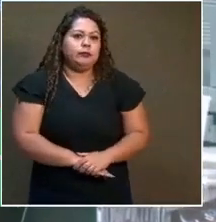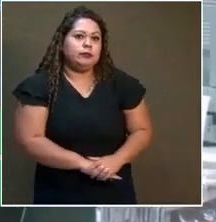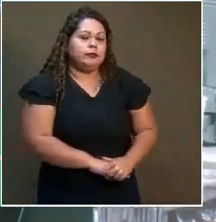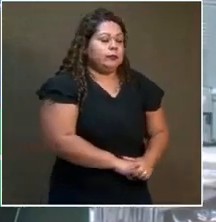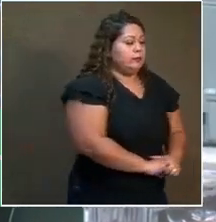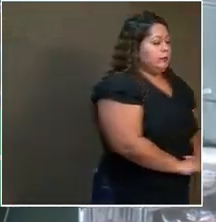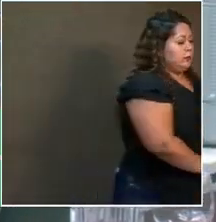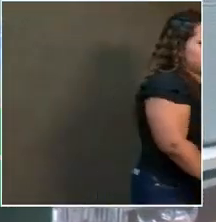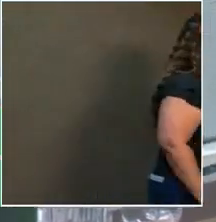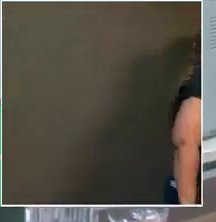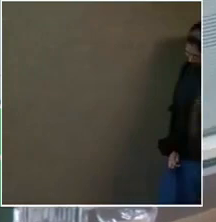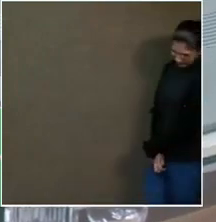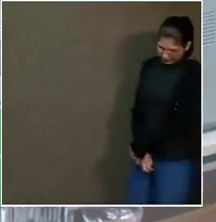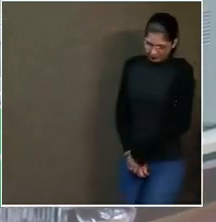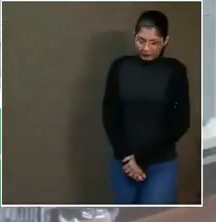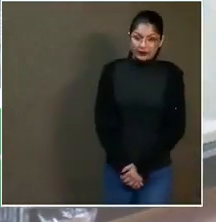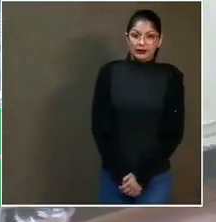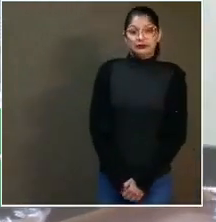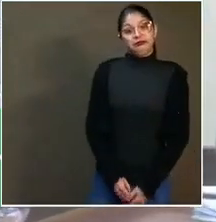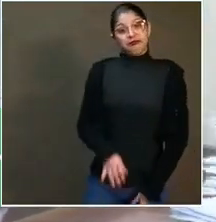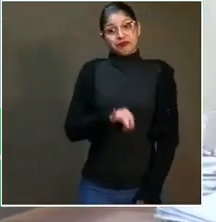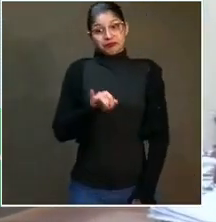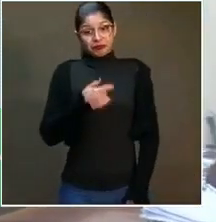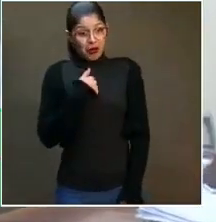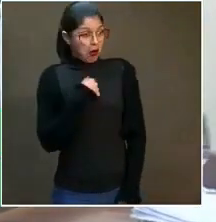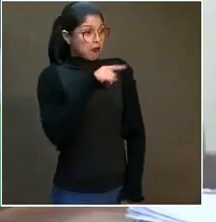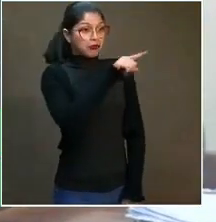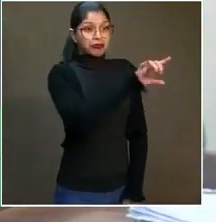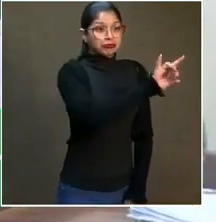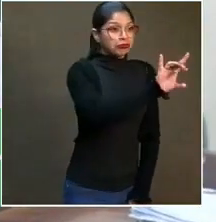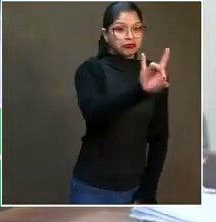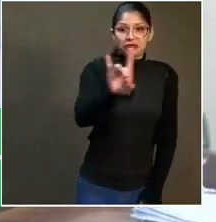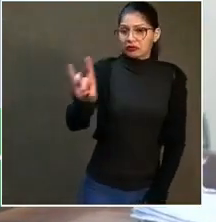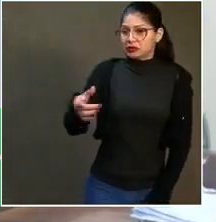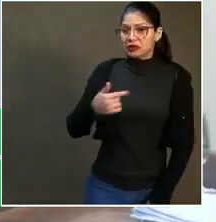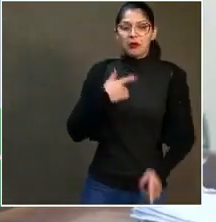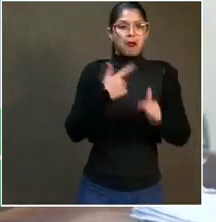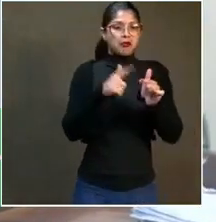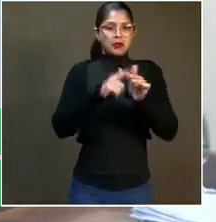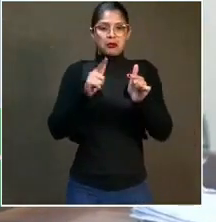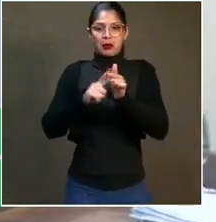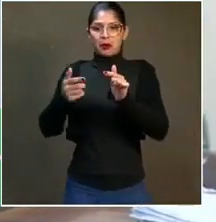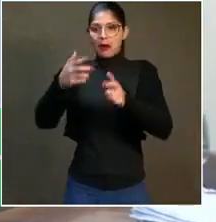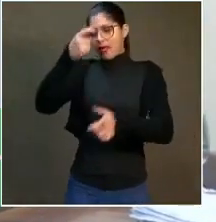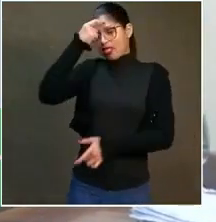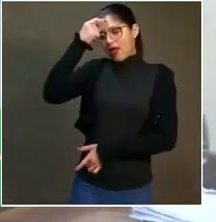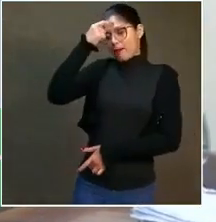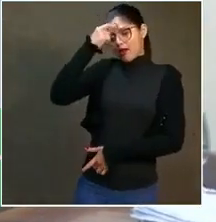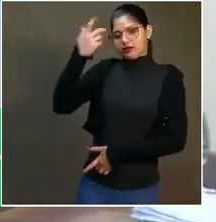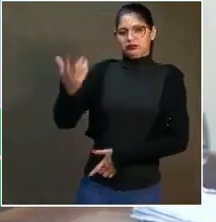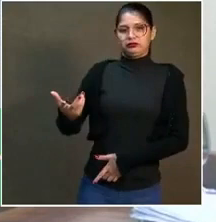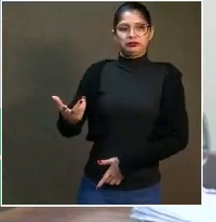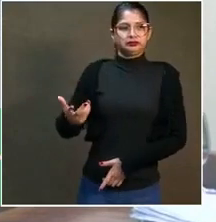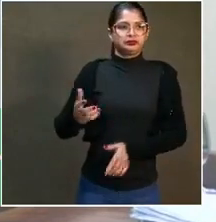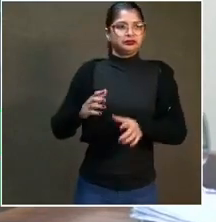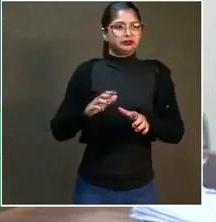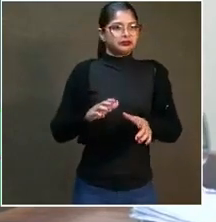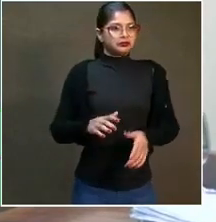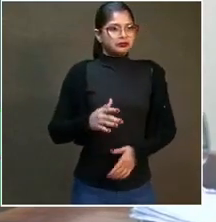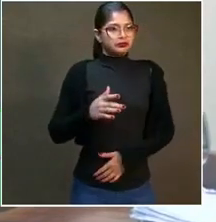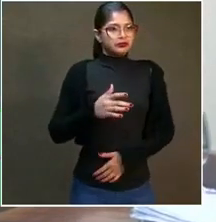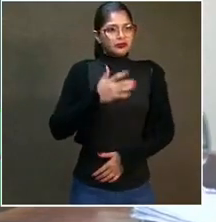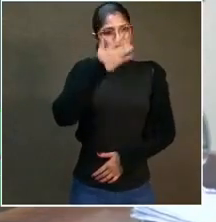E qualquer um de nós pode ter o psicológico, uma perturbação da saúde mental, a